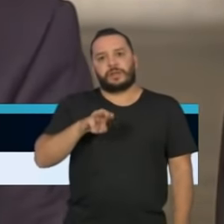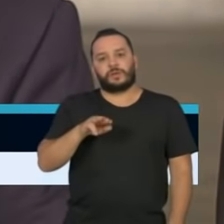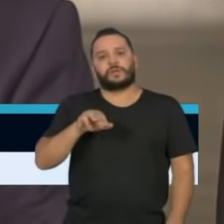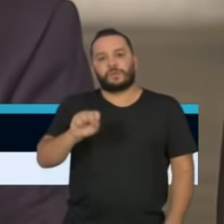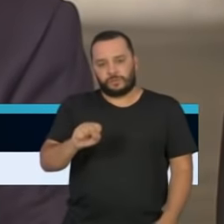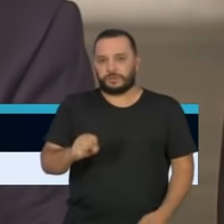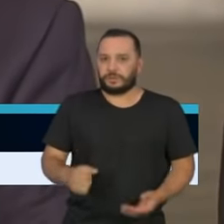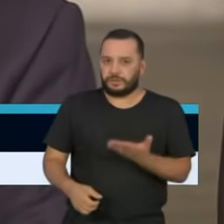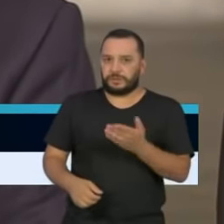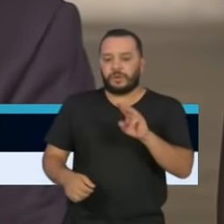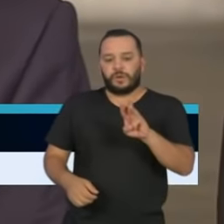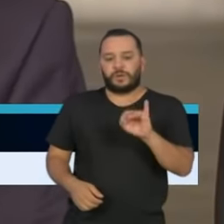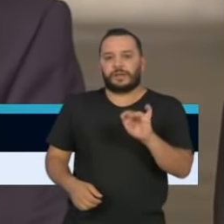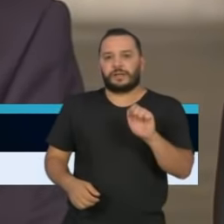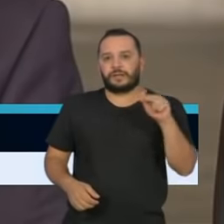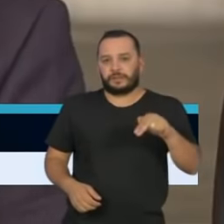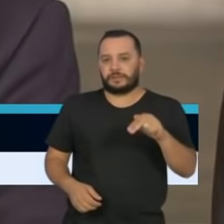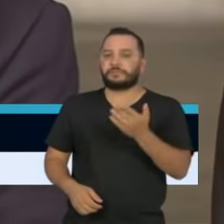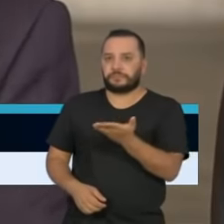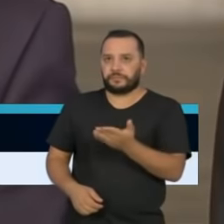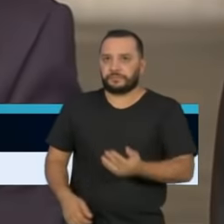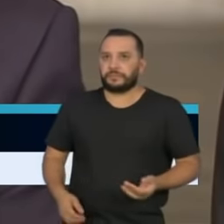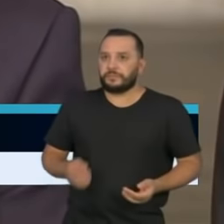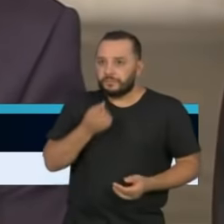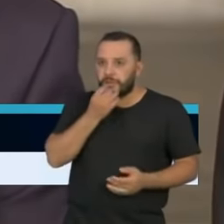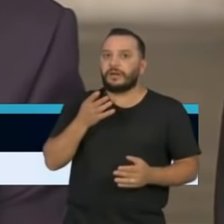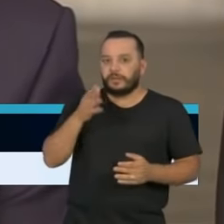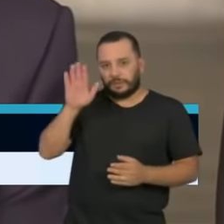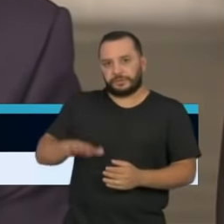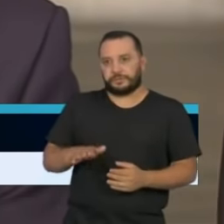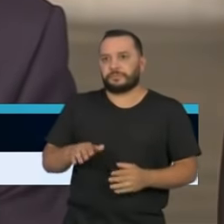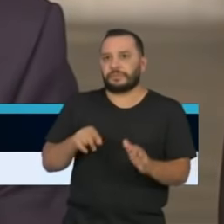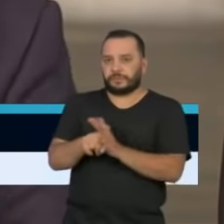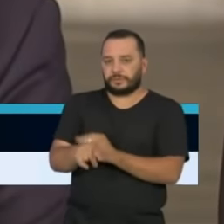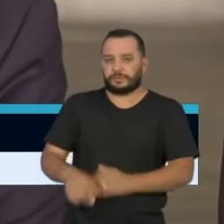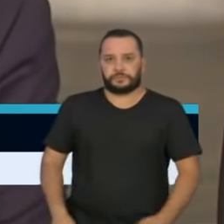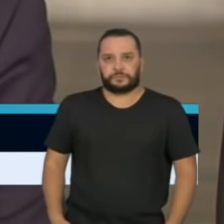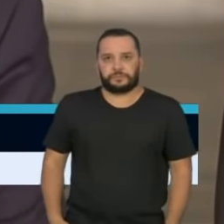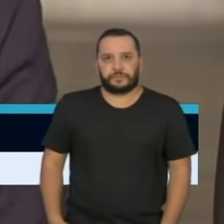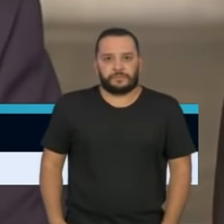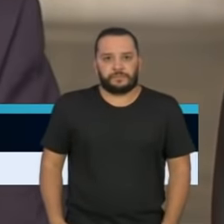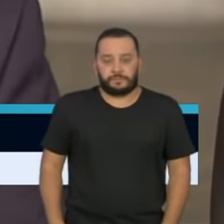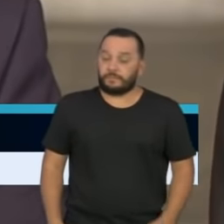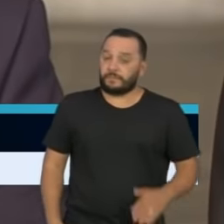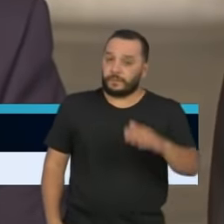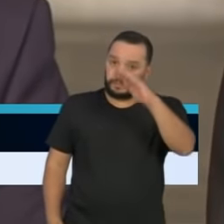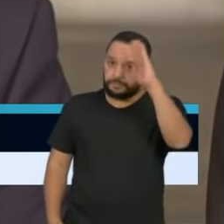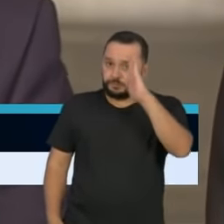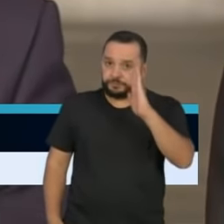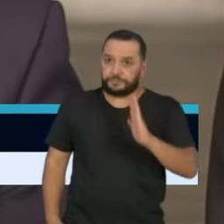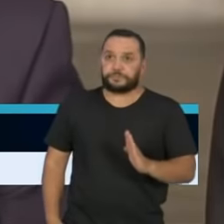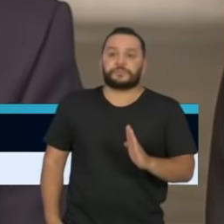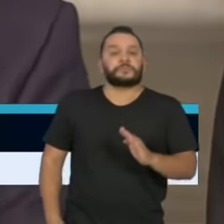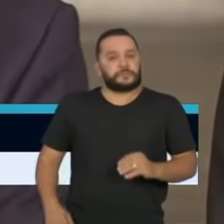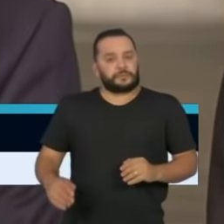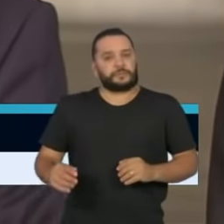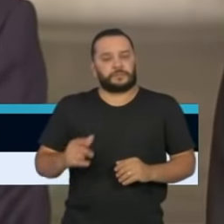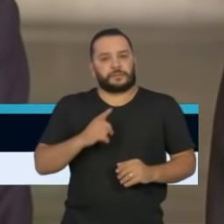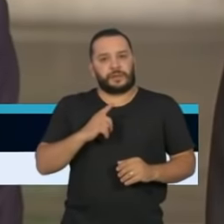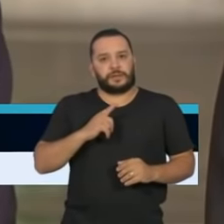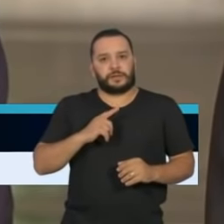Cury. William, boa tarde. Boa Sua tarde. Pergunta, por favor. Bom, o Brasil foi um dos últimos países